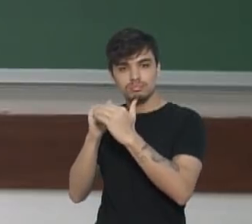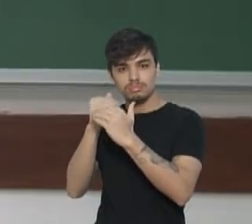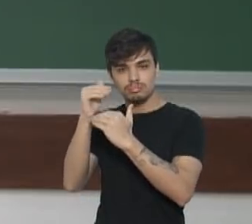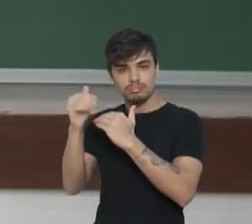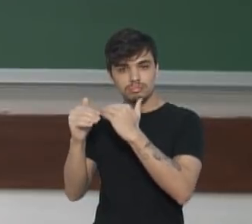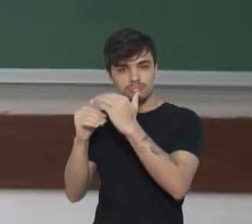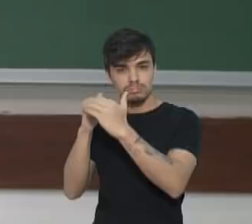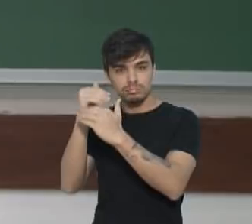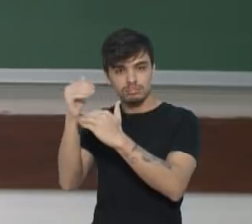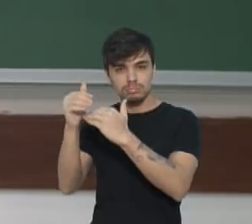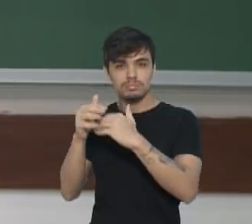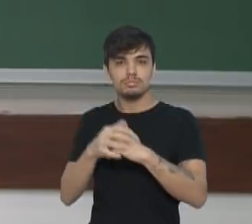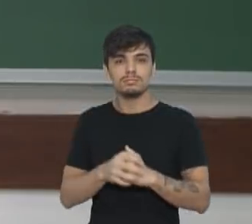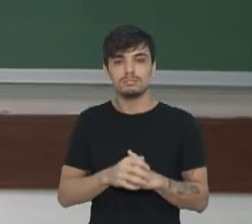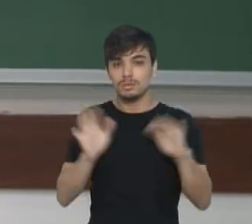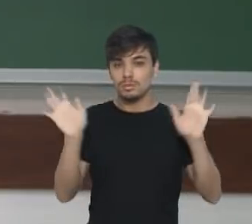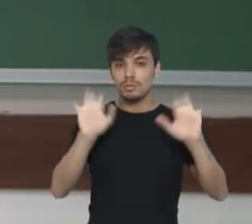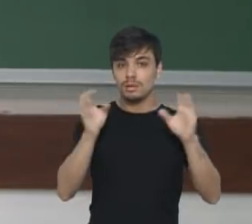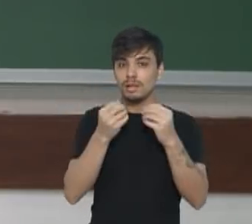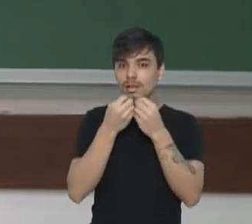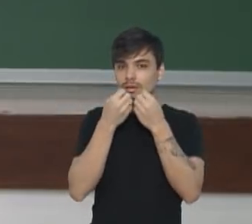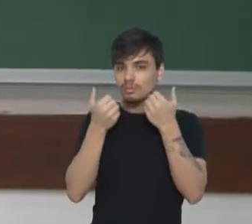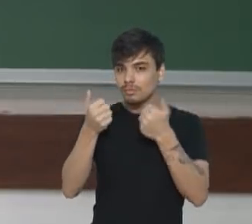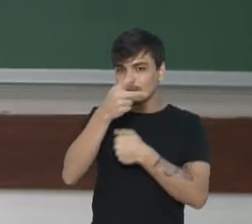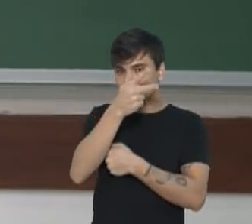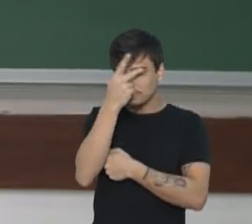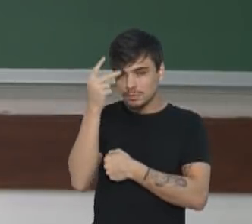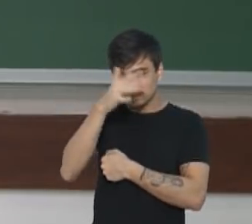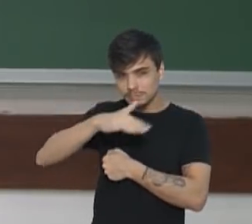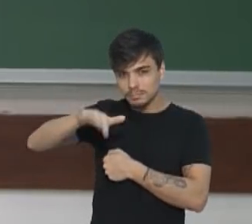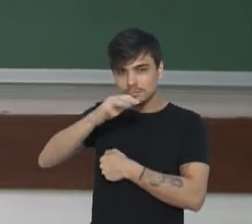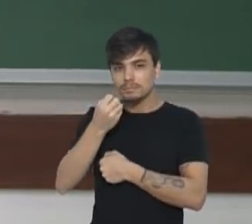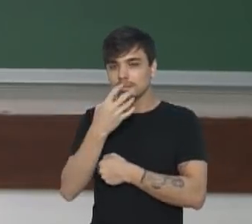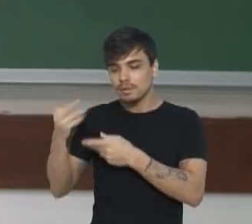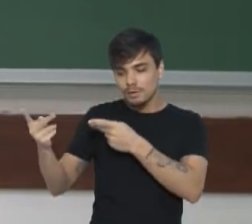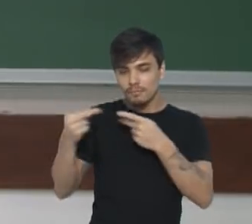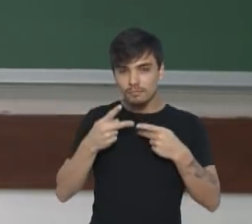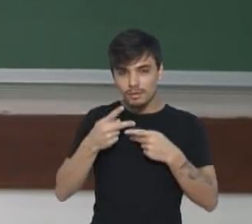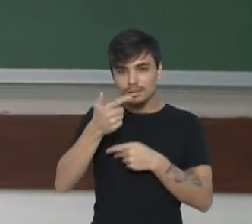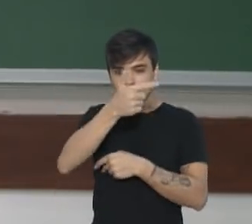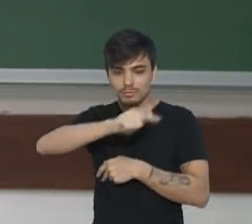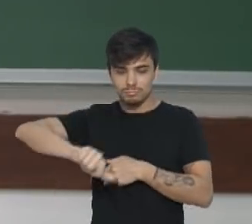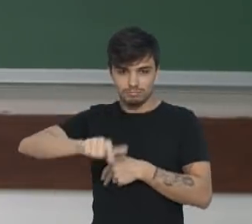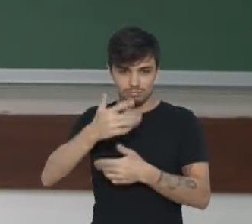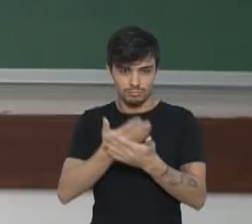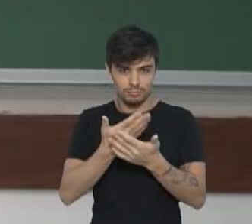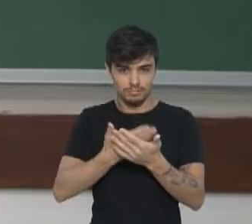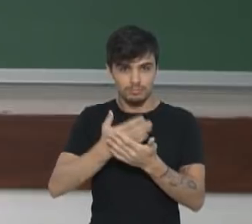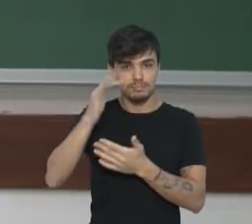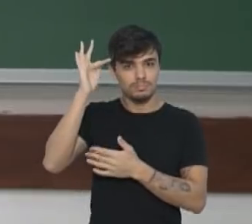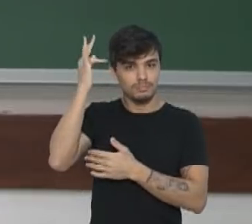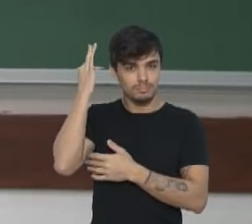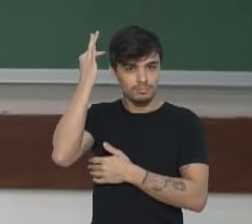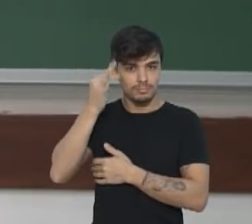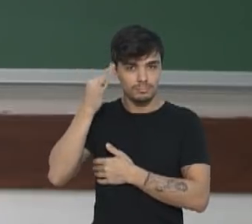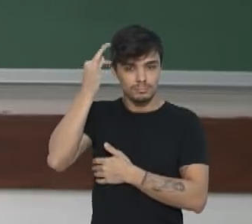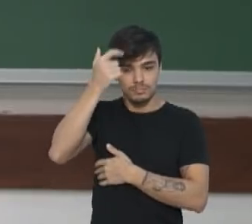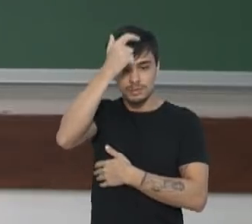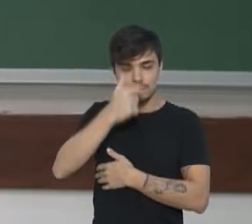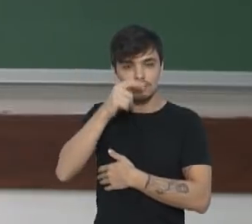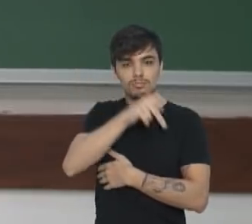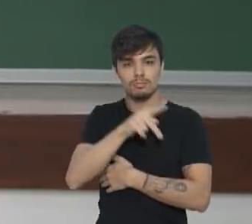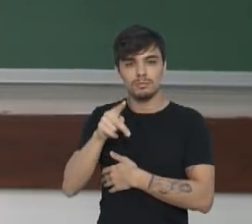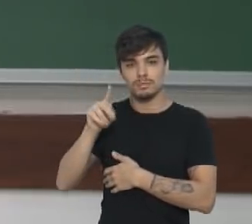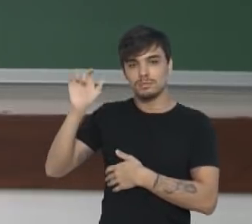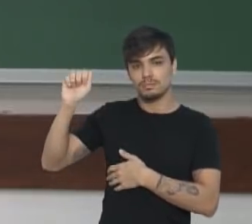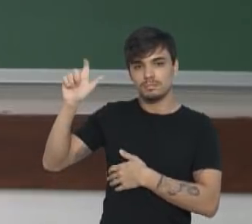sucumbir. Olá, pessoas! Bem-vindos, bem-vindas a mais uma aula de filosofia. Eu sou o professor Alexandre